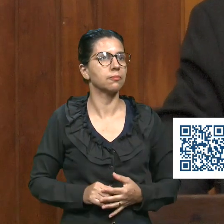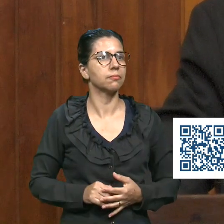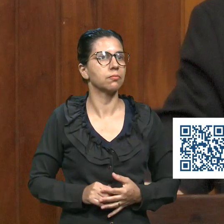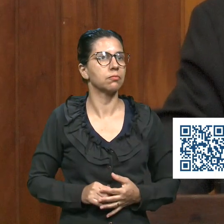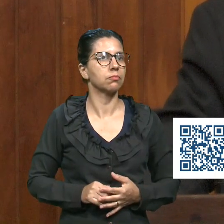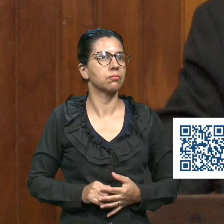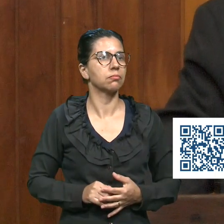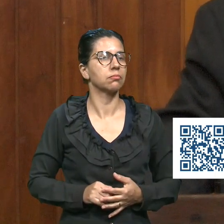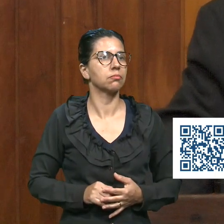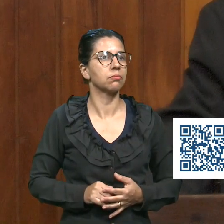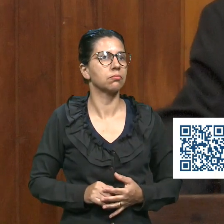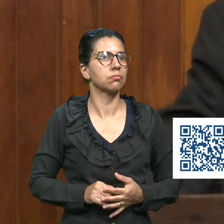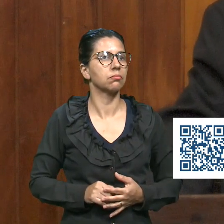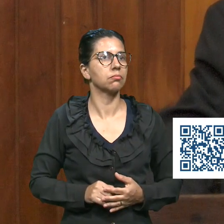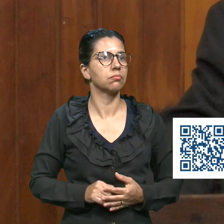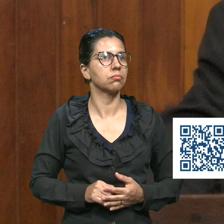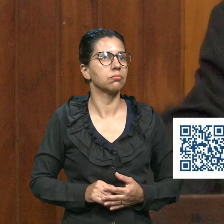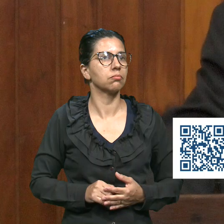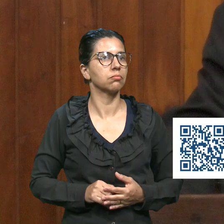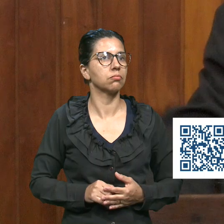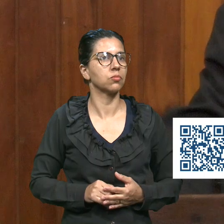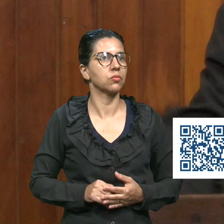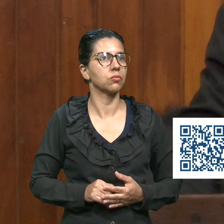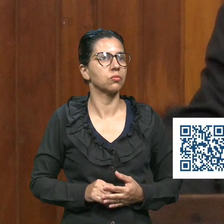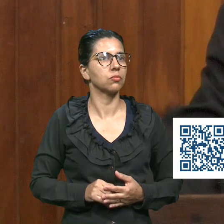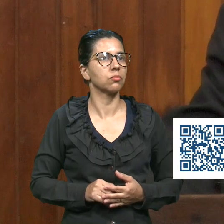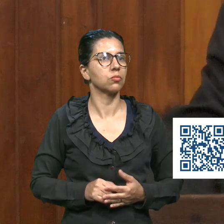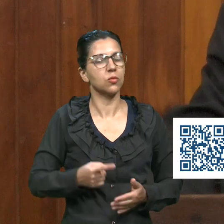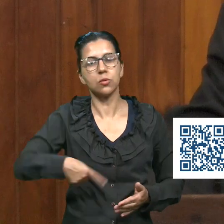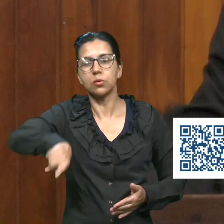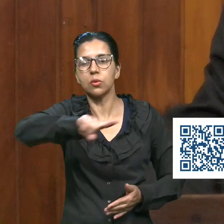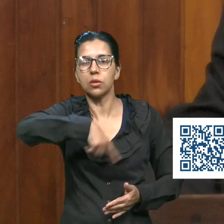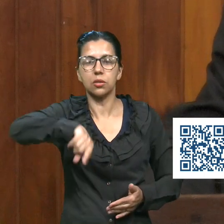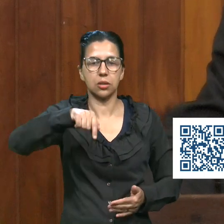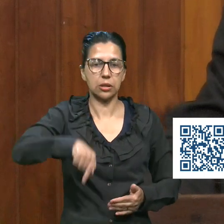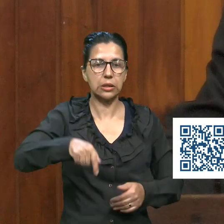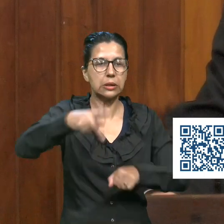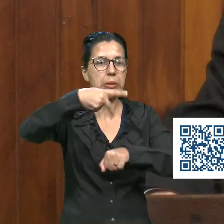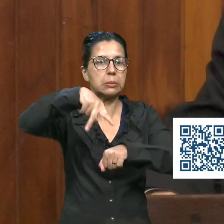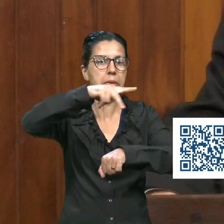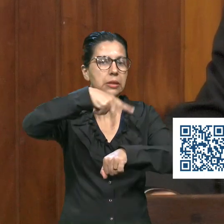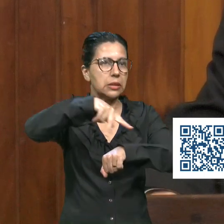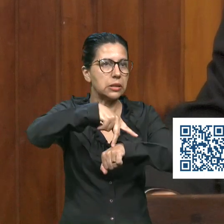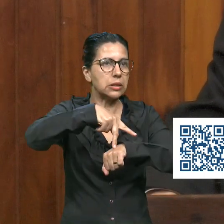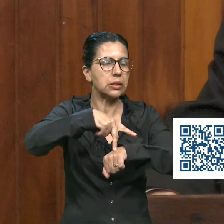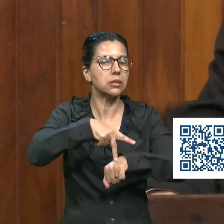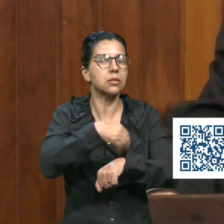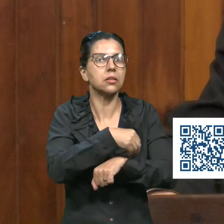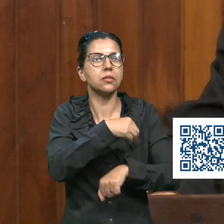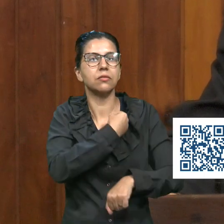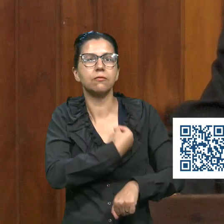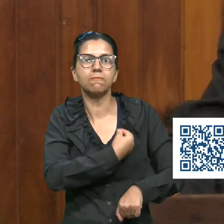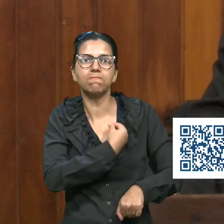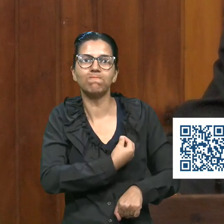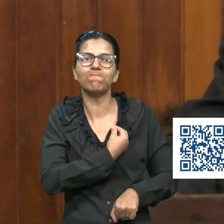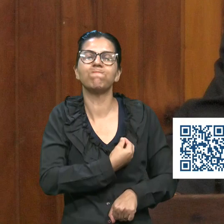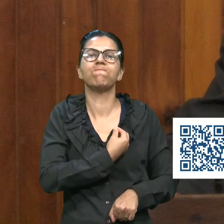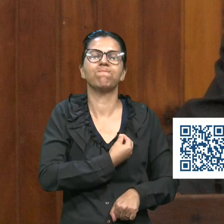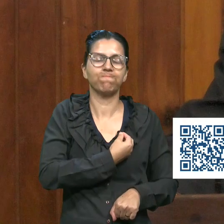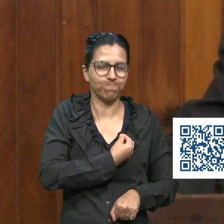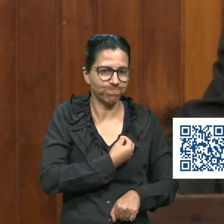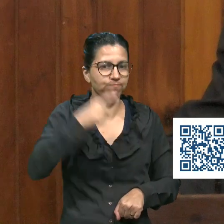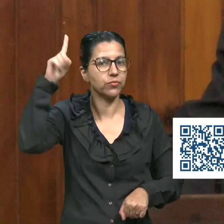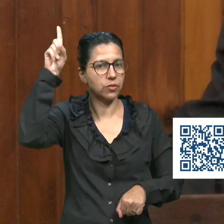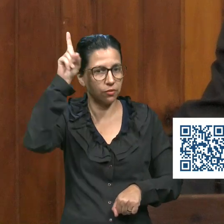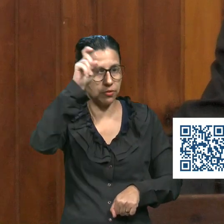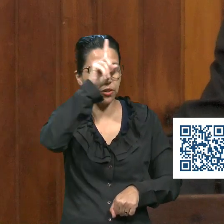de que o que nós convivemos neste país com uma situação extremamente